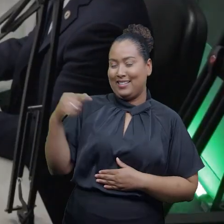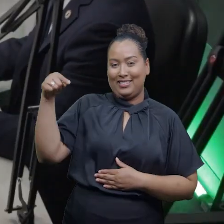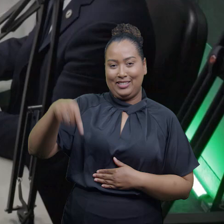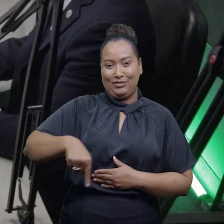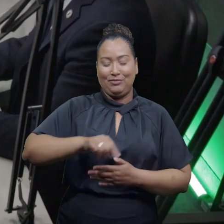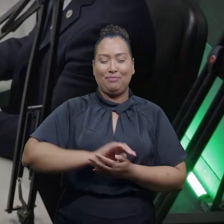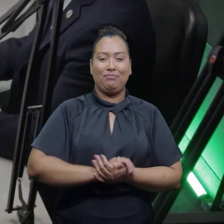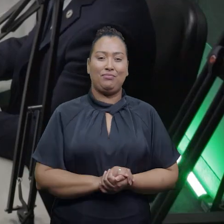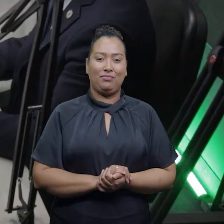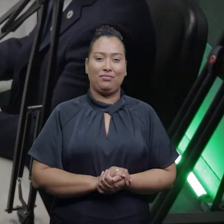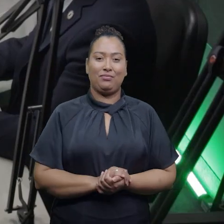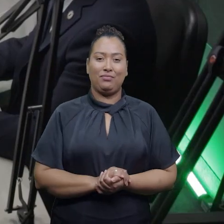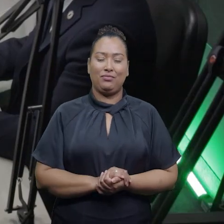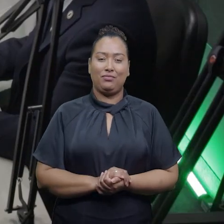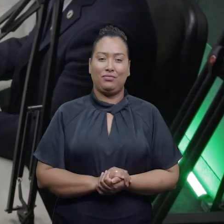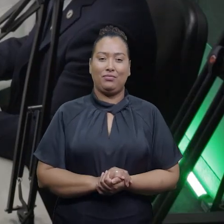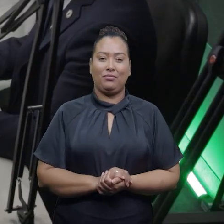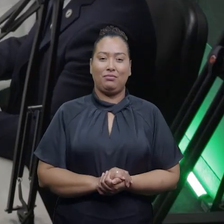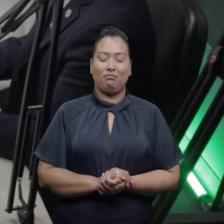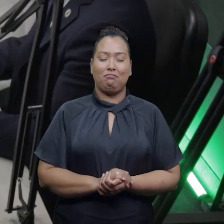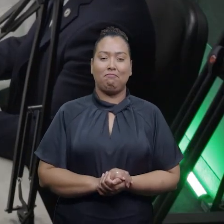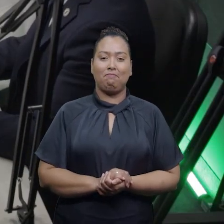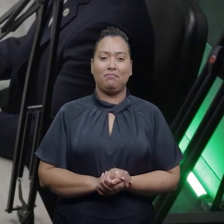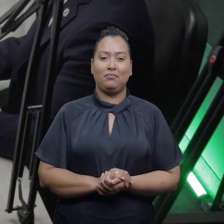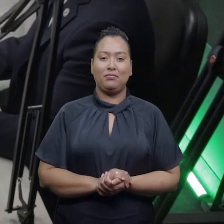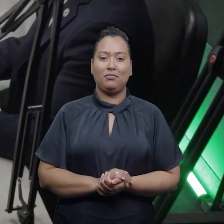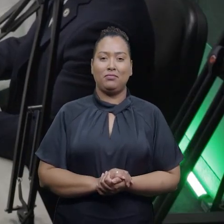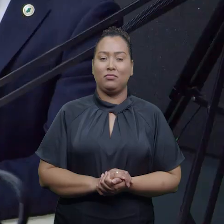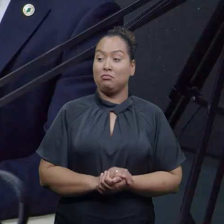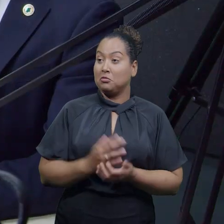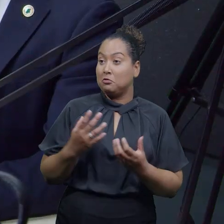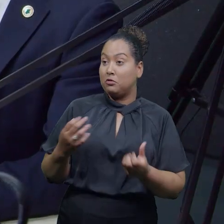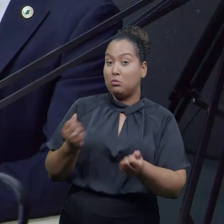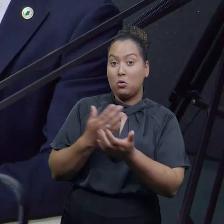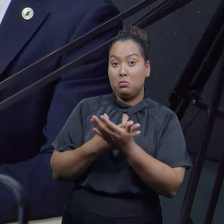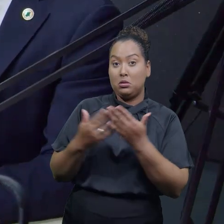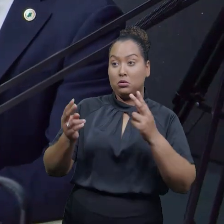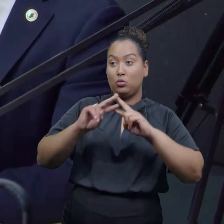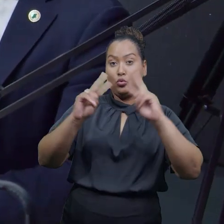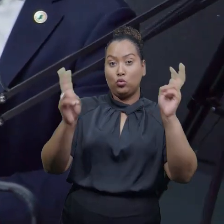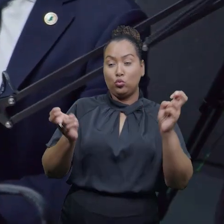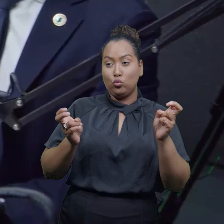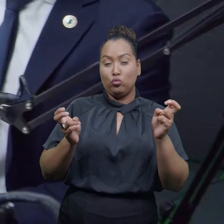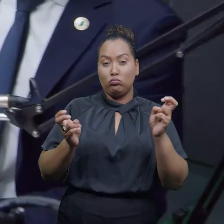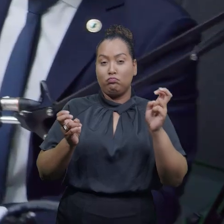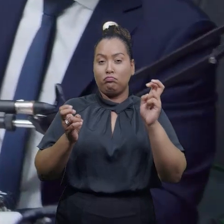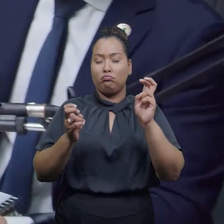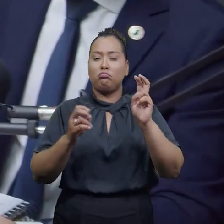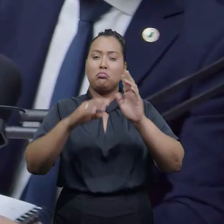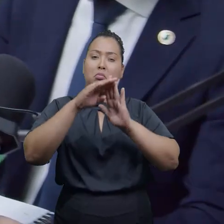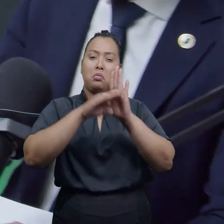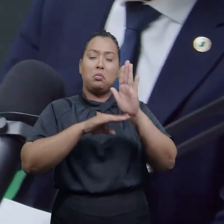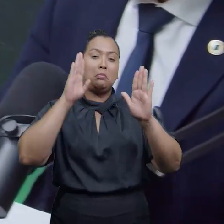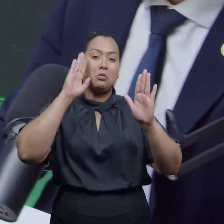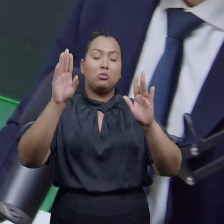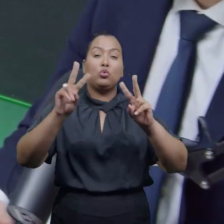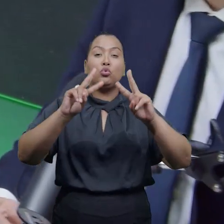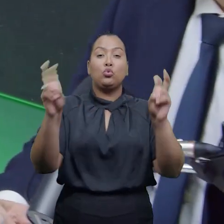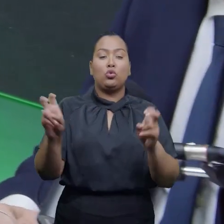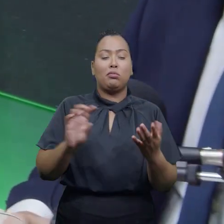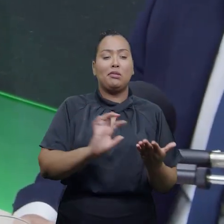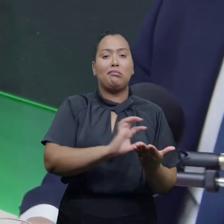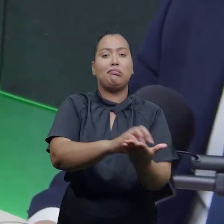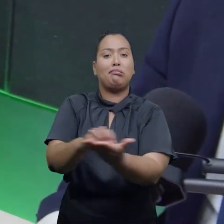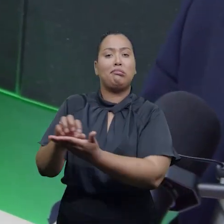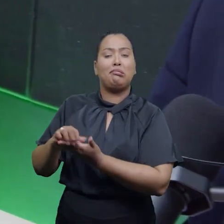por todos estarem aqui. E eu acho, então, que a gente podia começar já direto no nosso assunto aqui da pauta de hoje, que